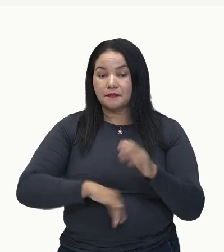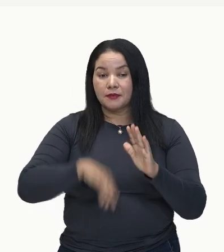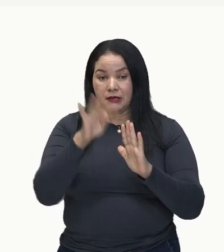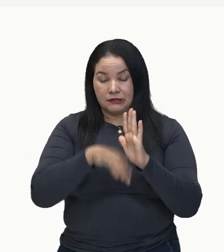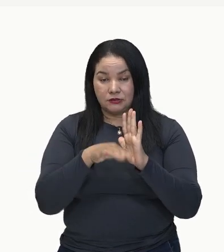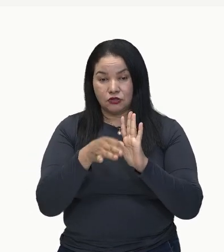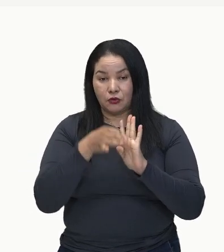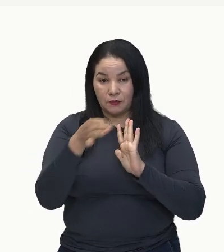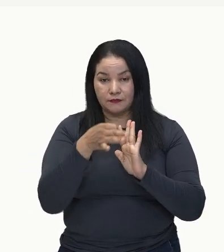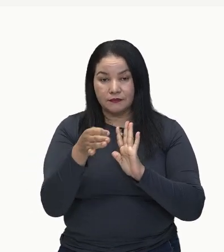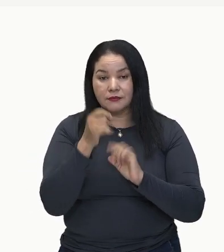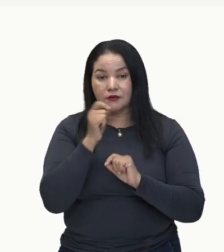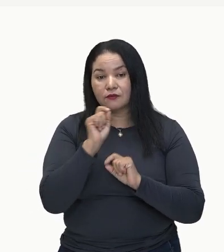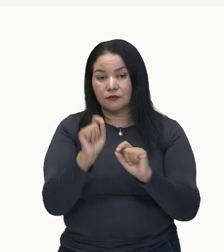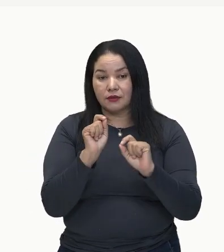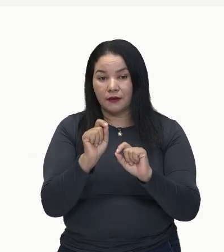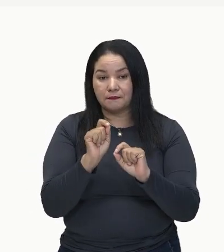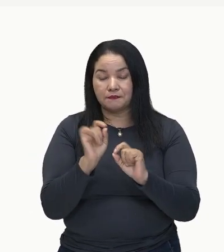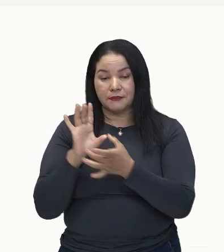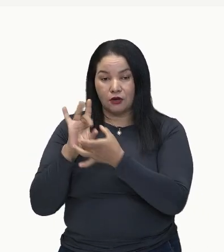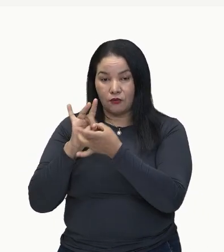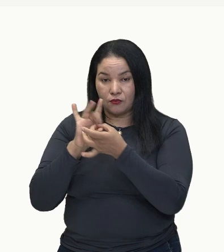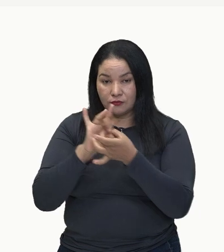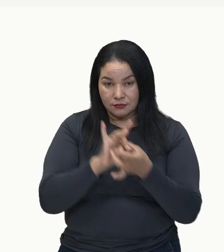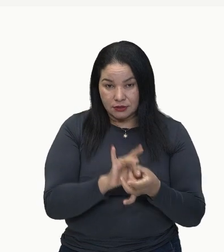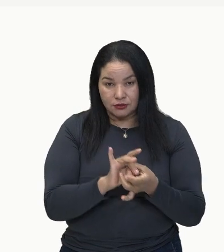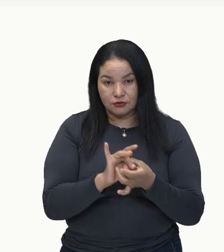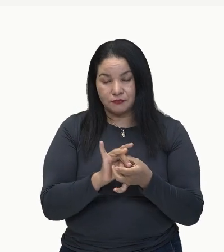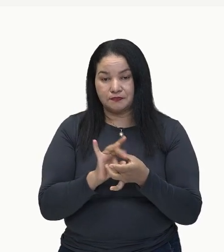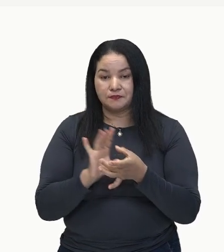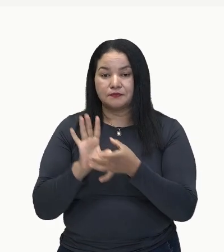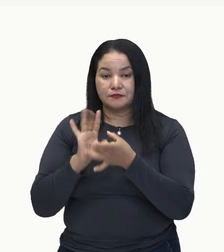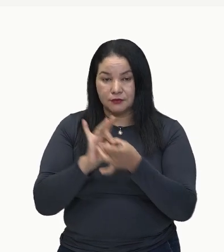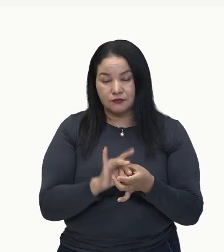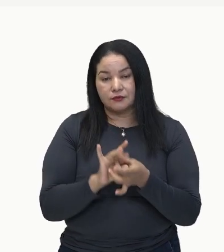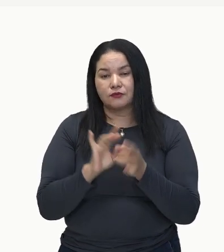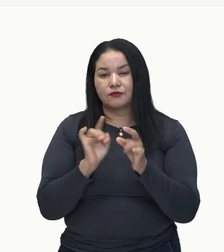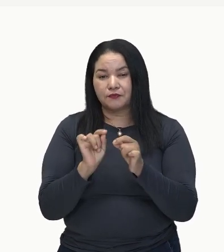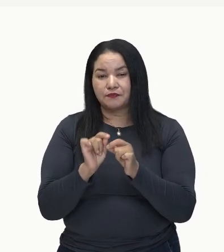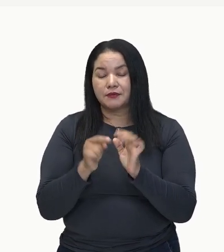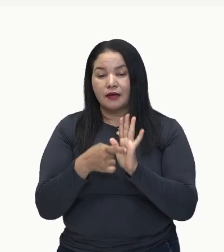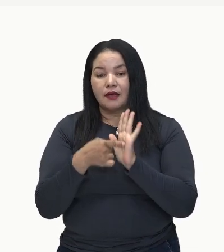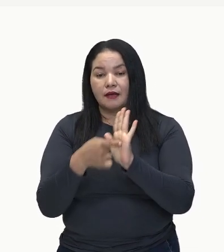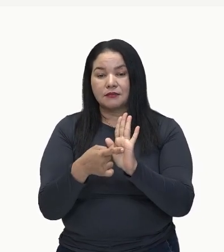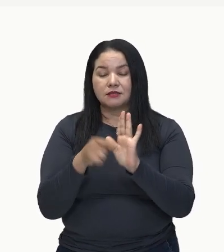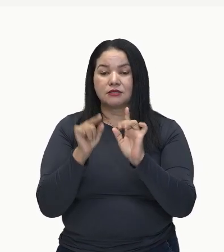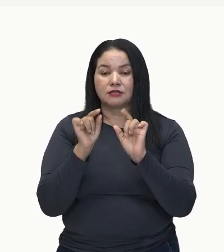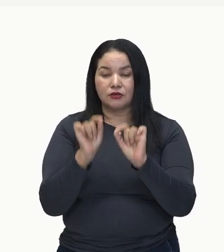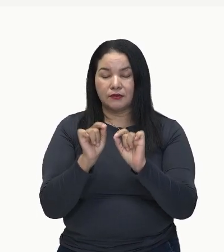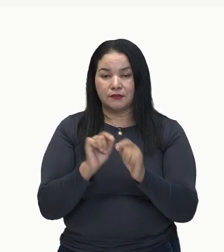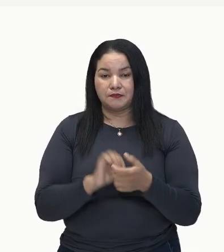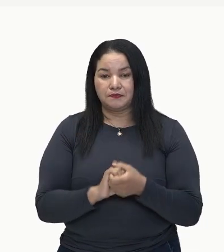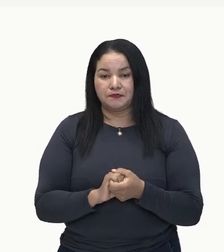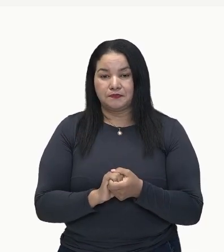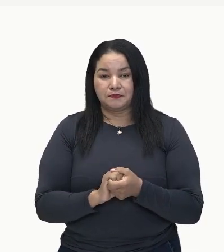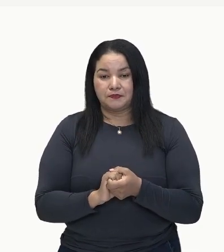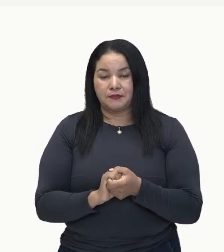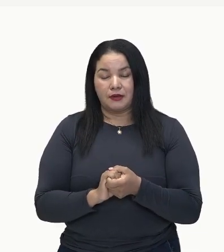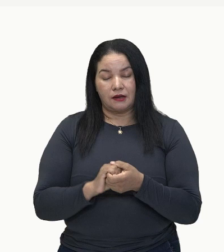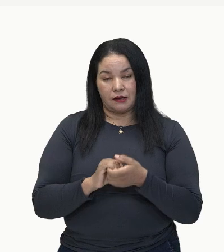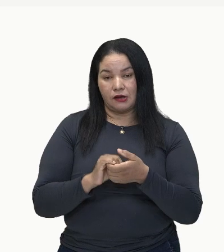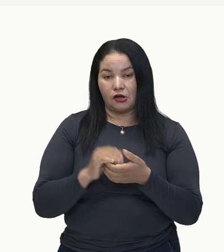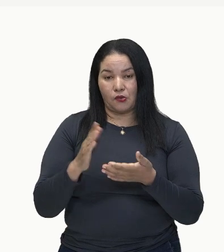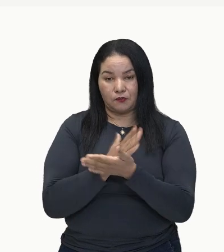a contextualização do autor e da obra. Já falei aqui, né? Ele apresenta algumas obras